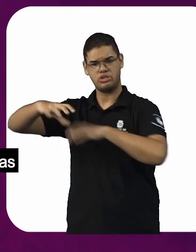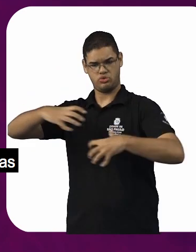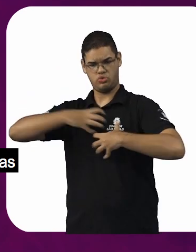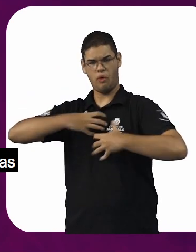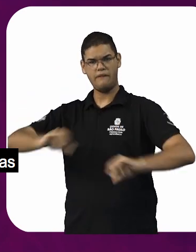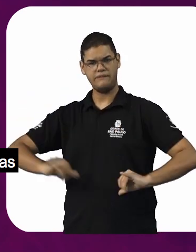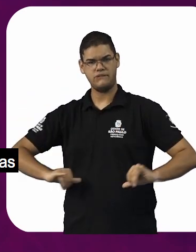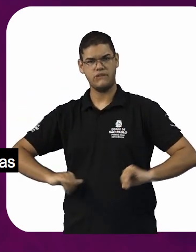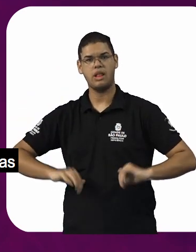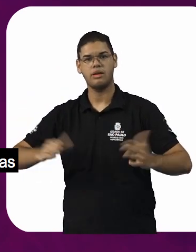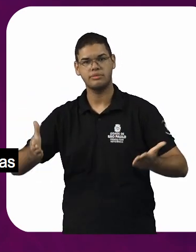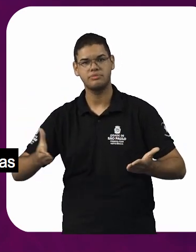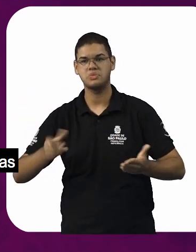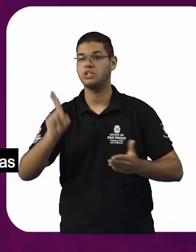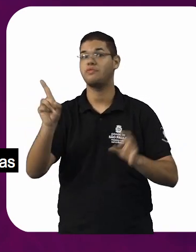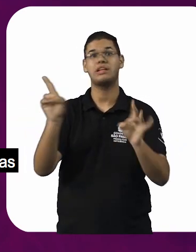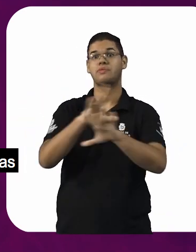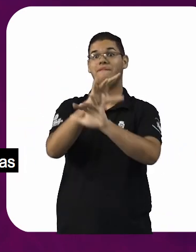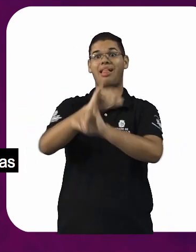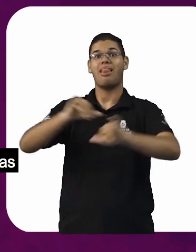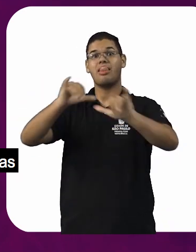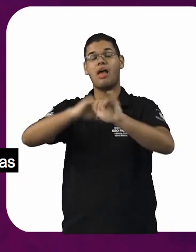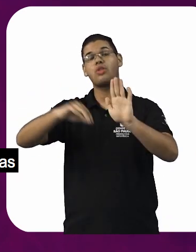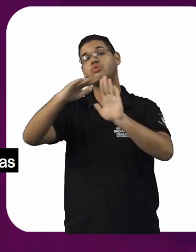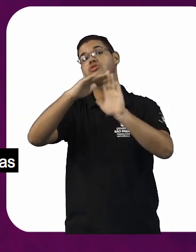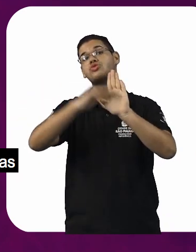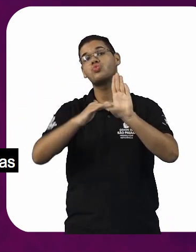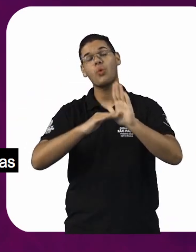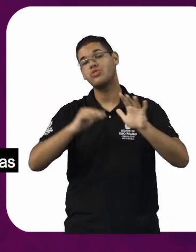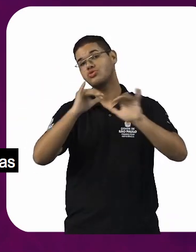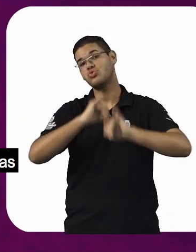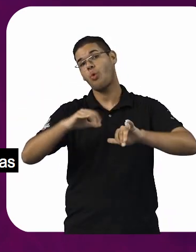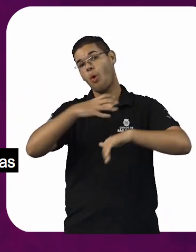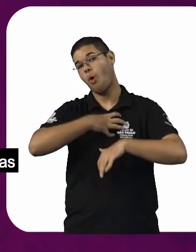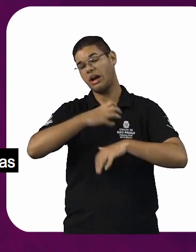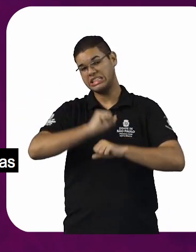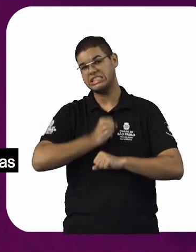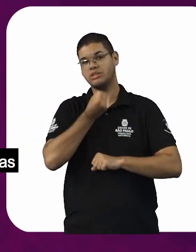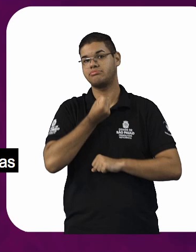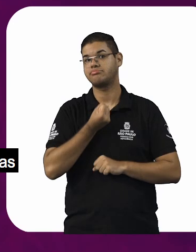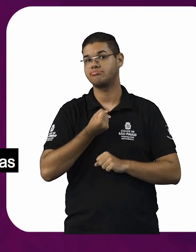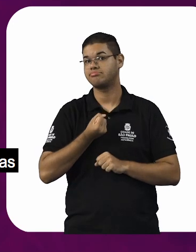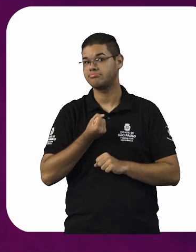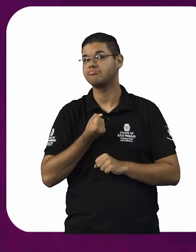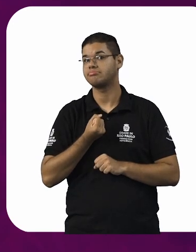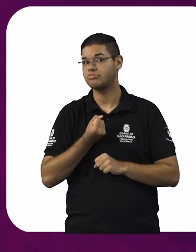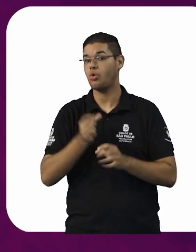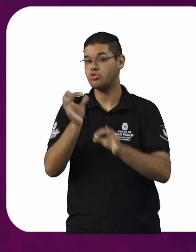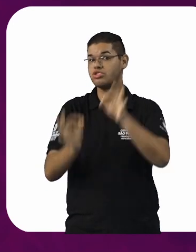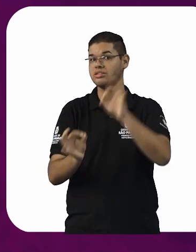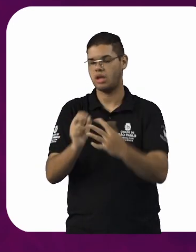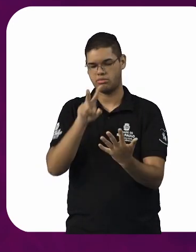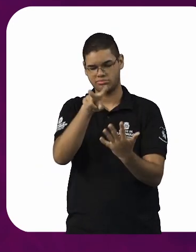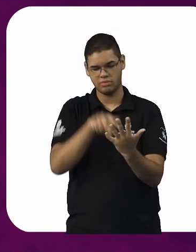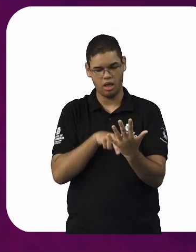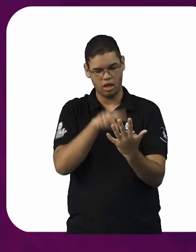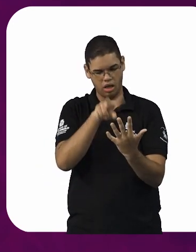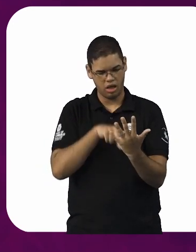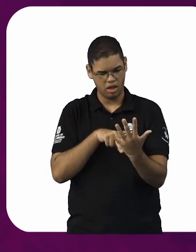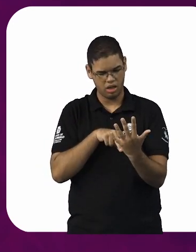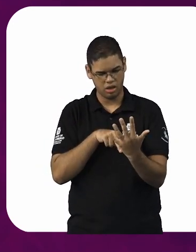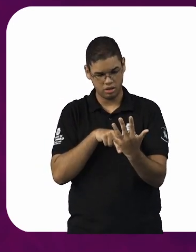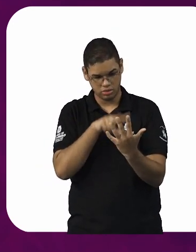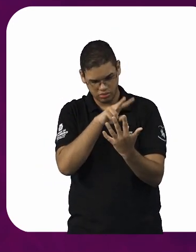não vai automaticamente colocar no discurso de ódio. Algumas críticas parecem crer que o judiciário vai receber acriticamente. Muito pelo